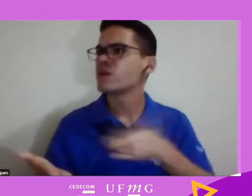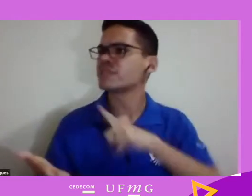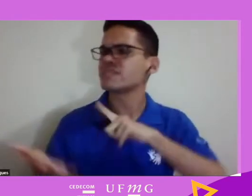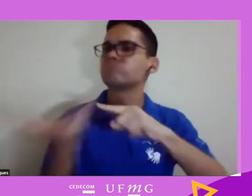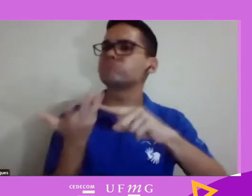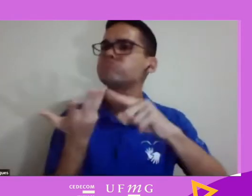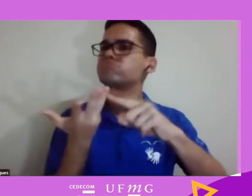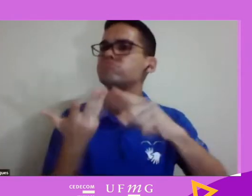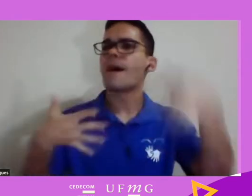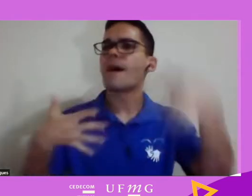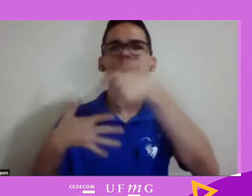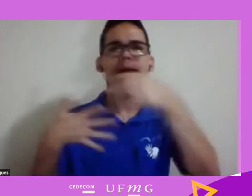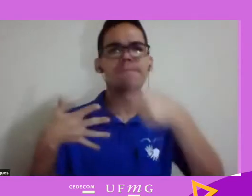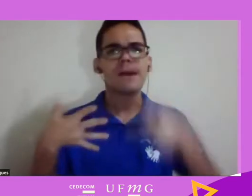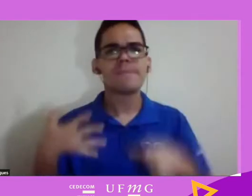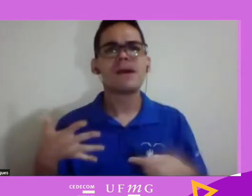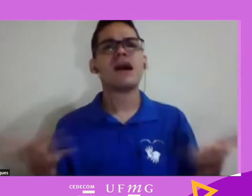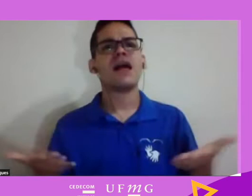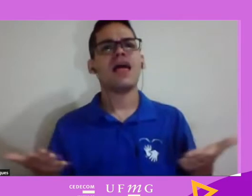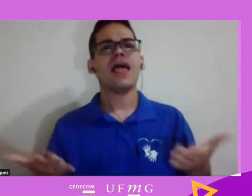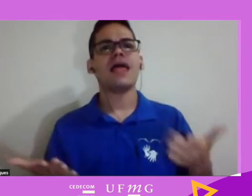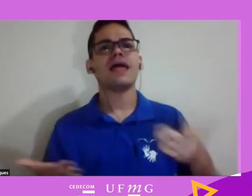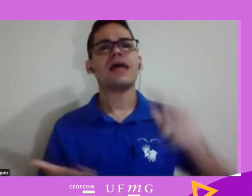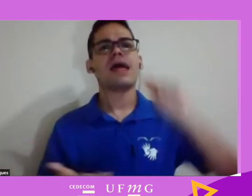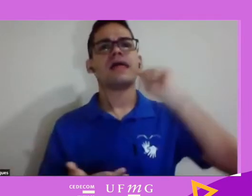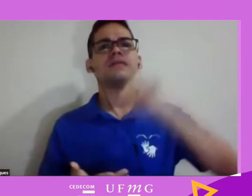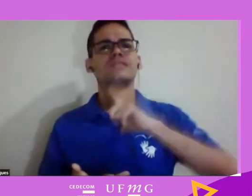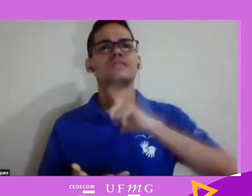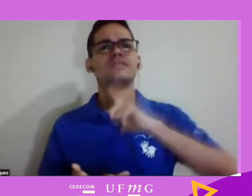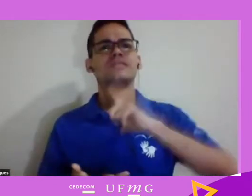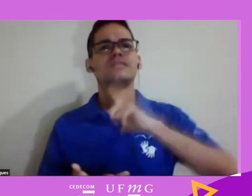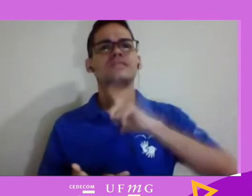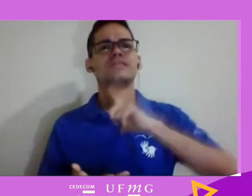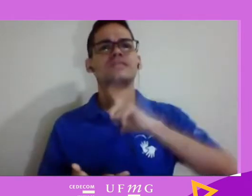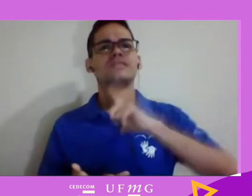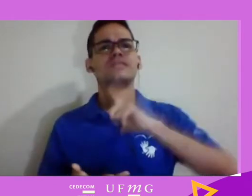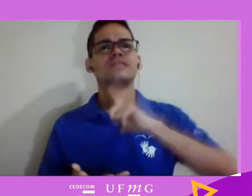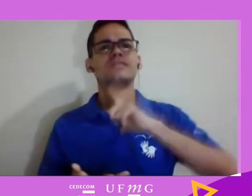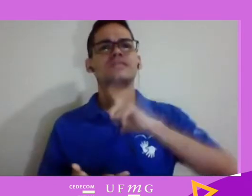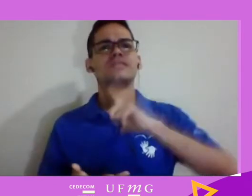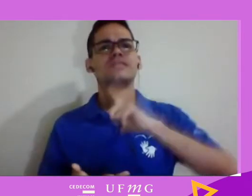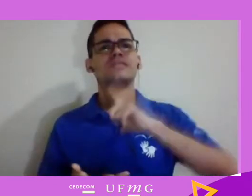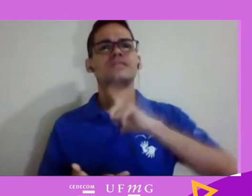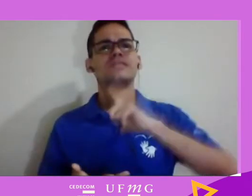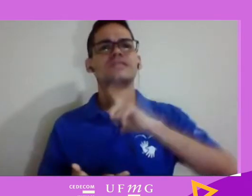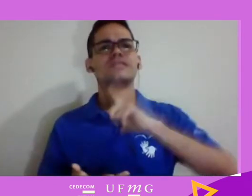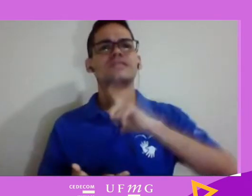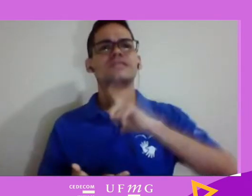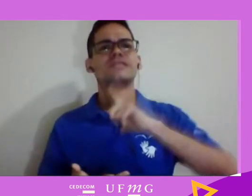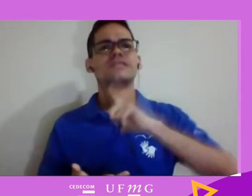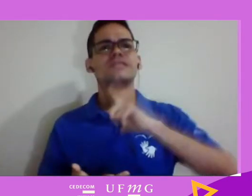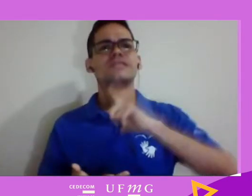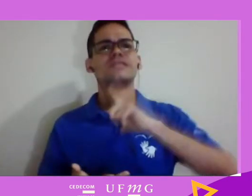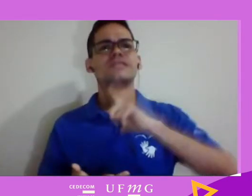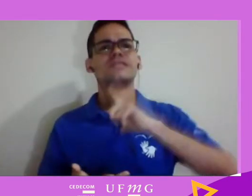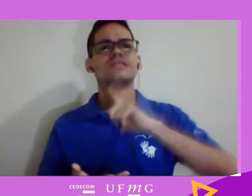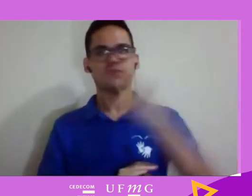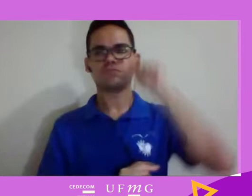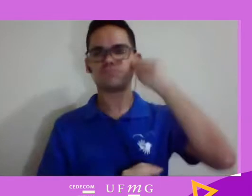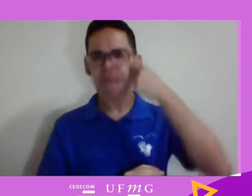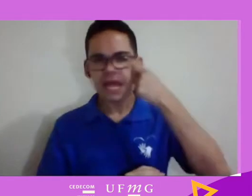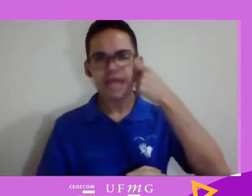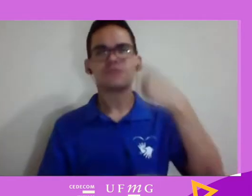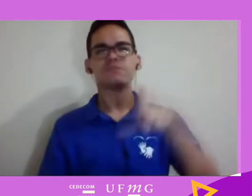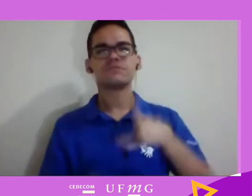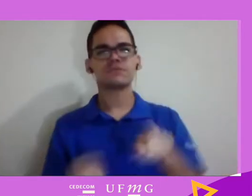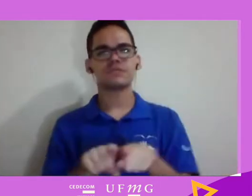Tuesday, que teve aquela terça-feira em que vários perfis colocaram uma foto de perfil preta, também tiveram aquelas vários perfis com a bandeirinha